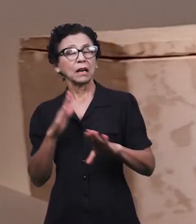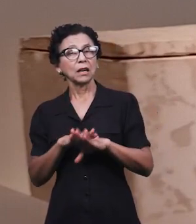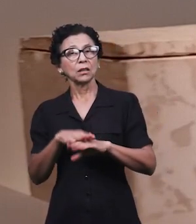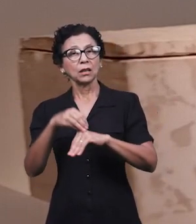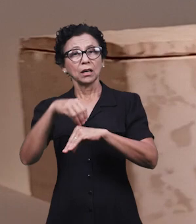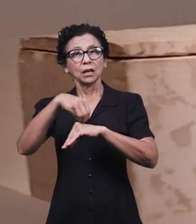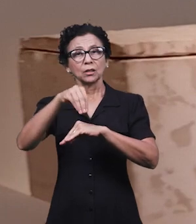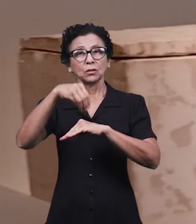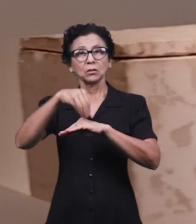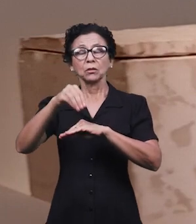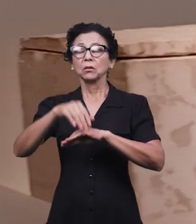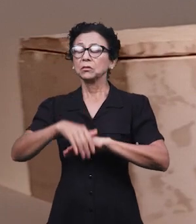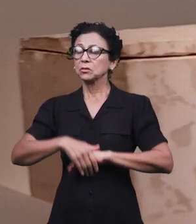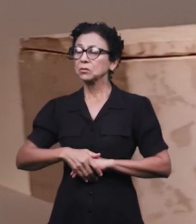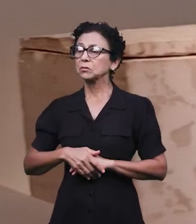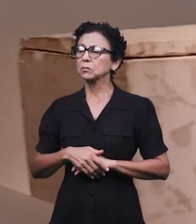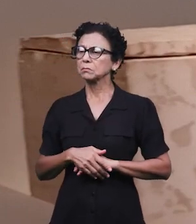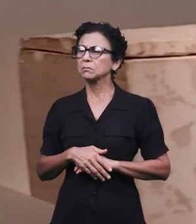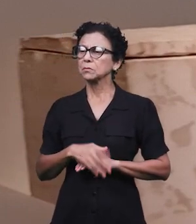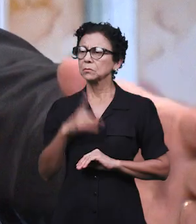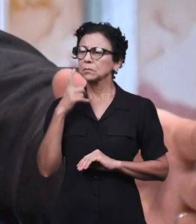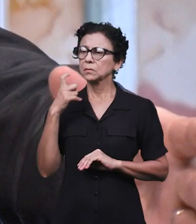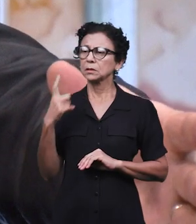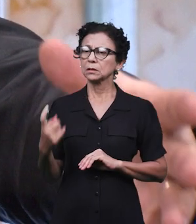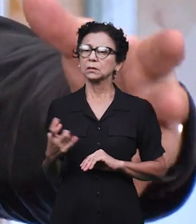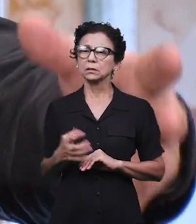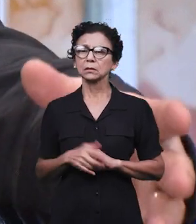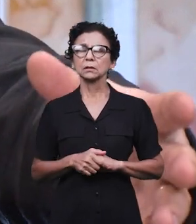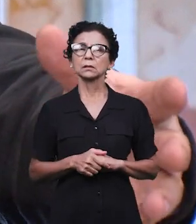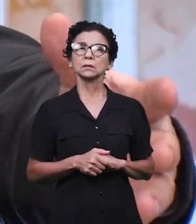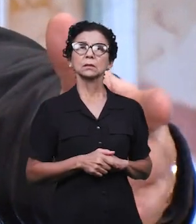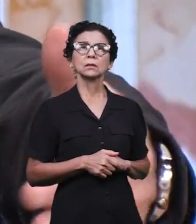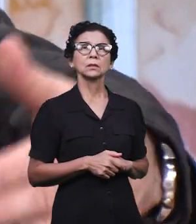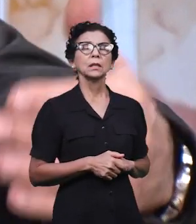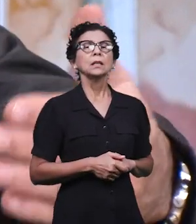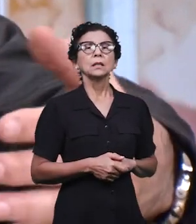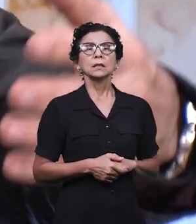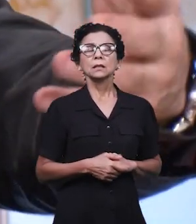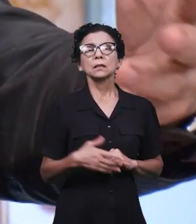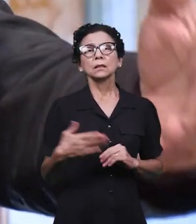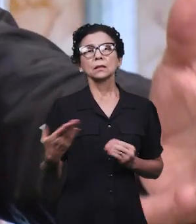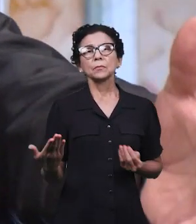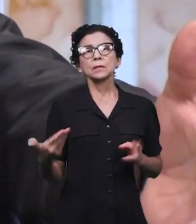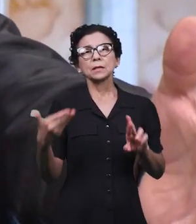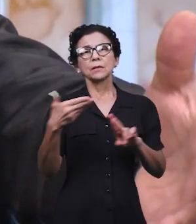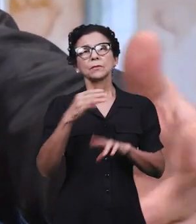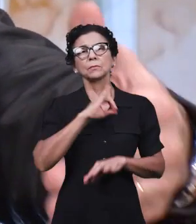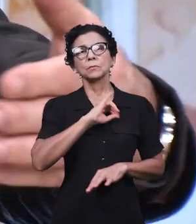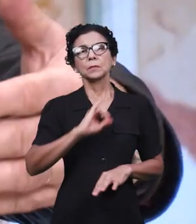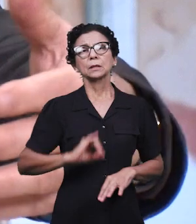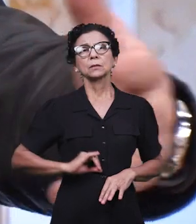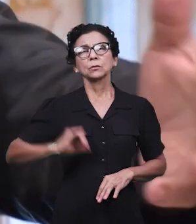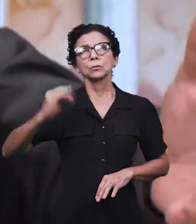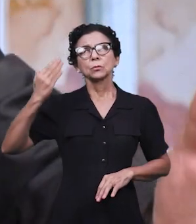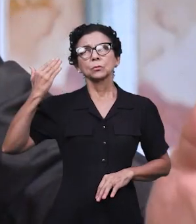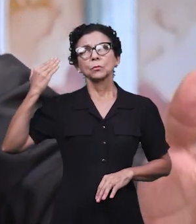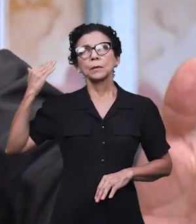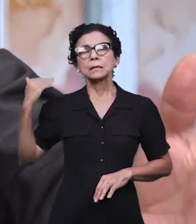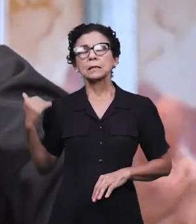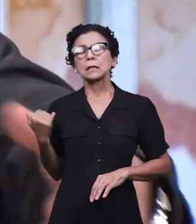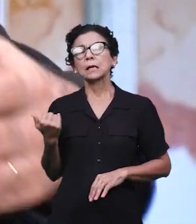como governador da Judéia, ele morava, a residência dele, comprovando que a residência dele era